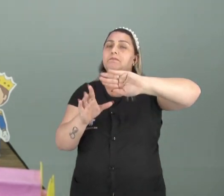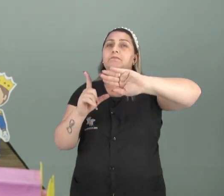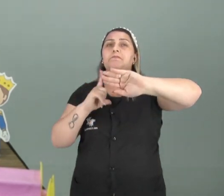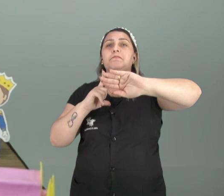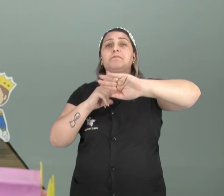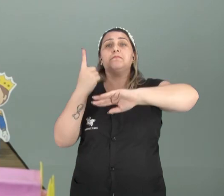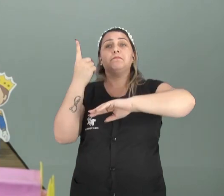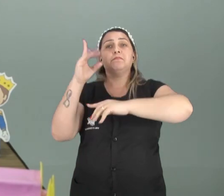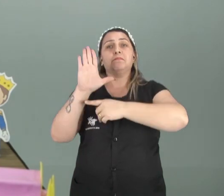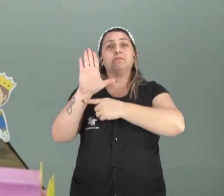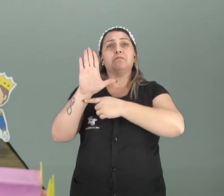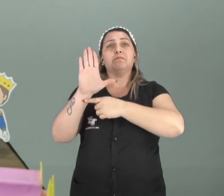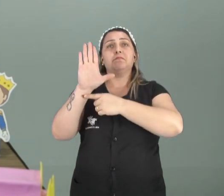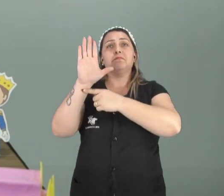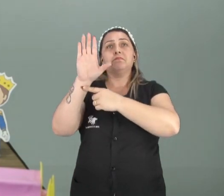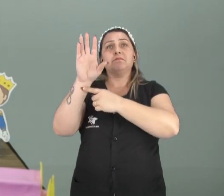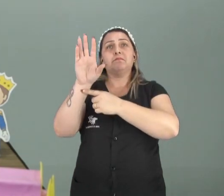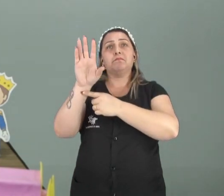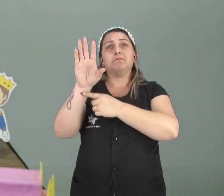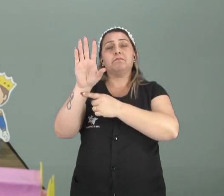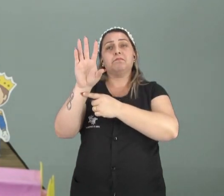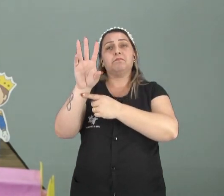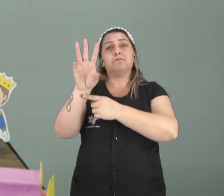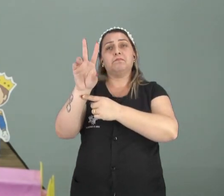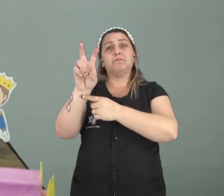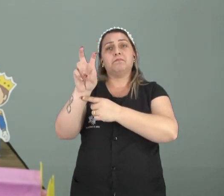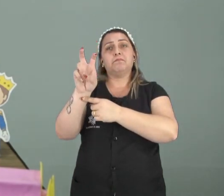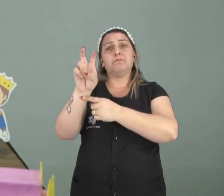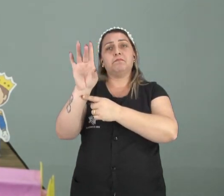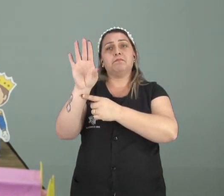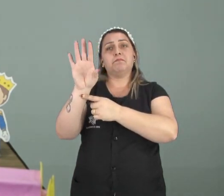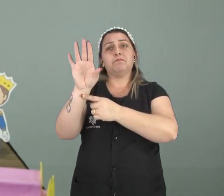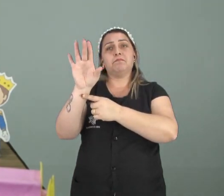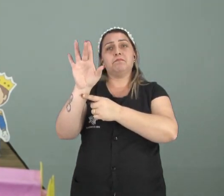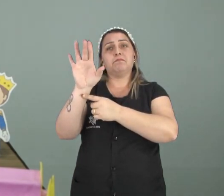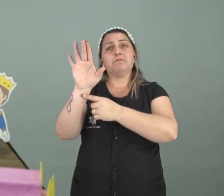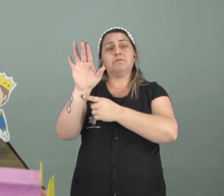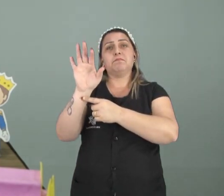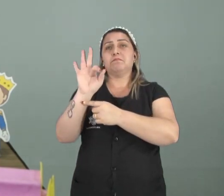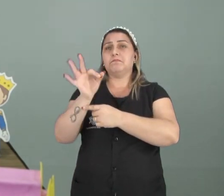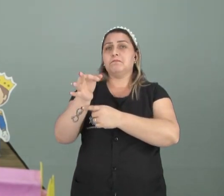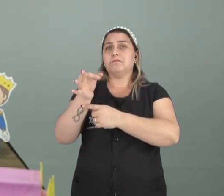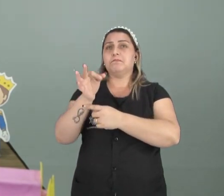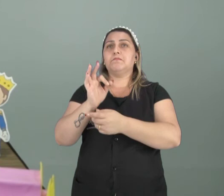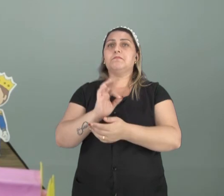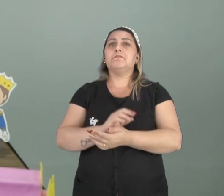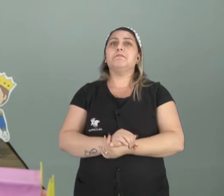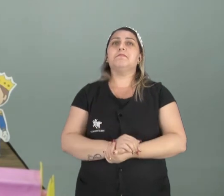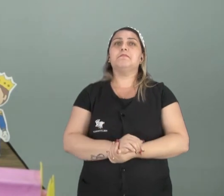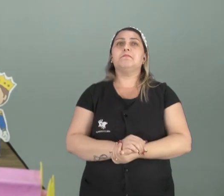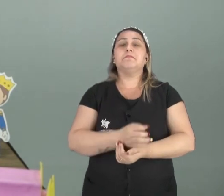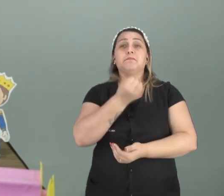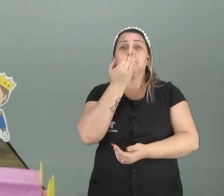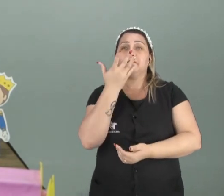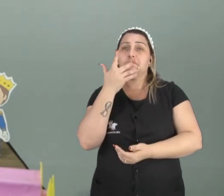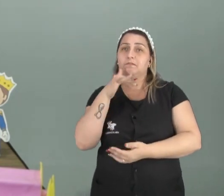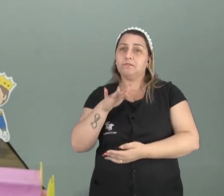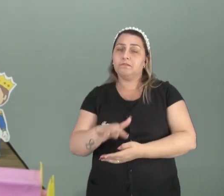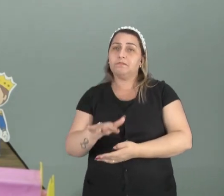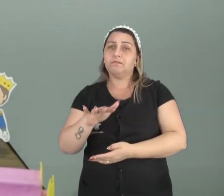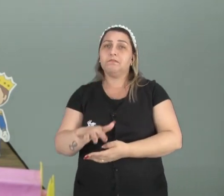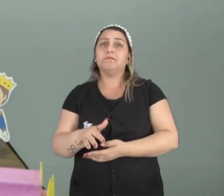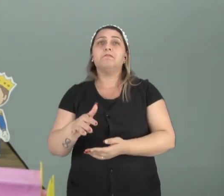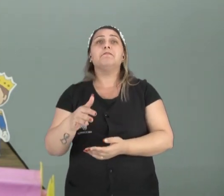1 palmo e 5 dedos, certo? Muito bem,